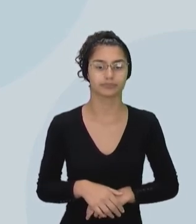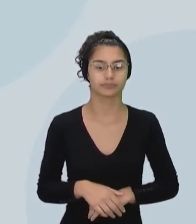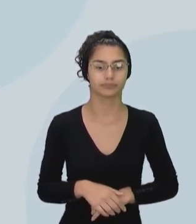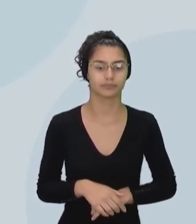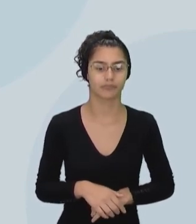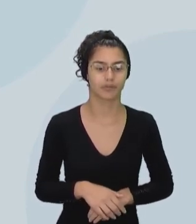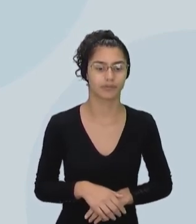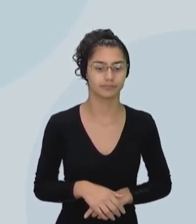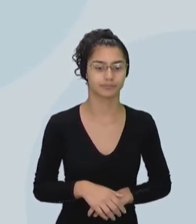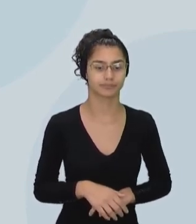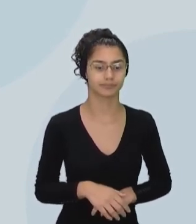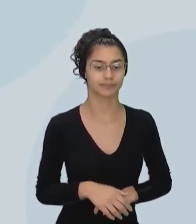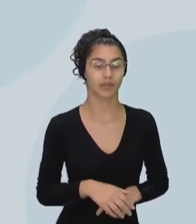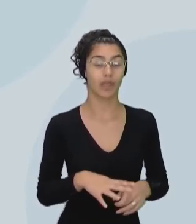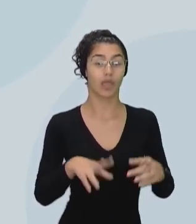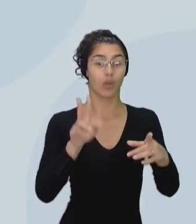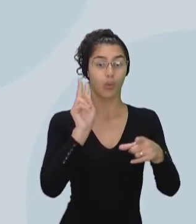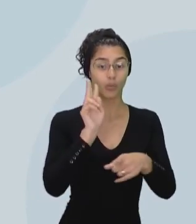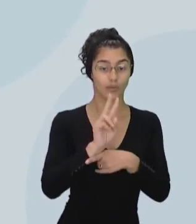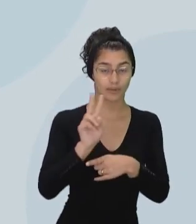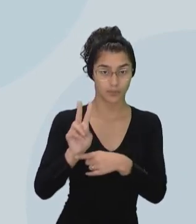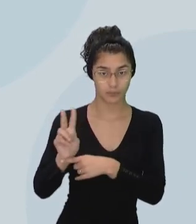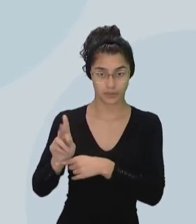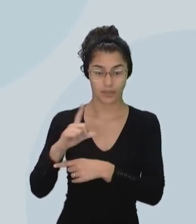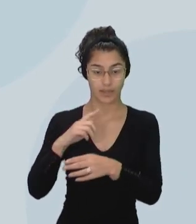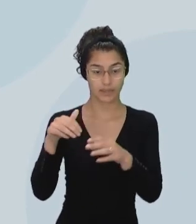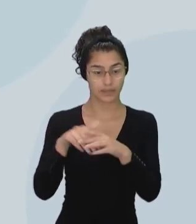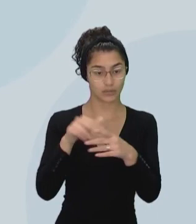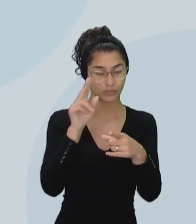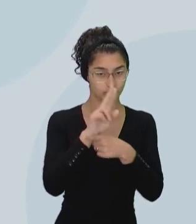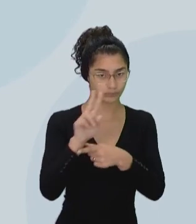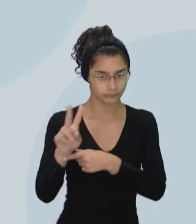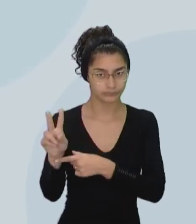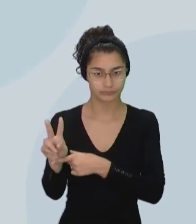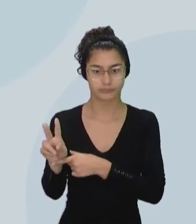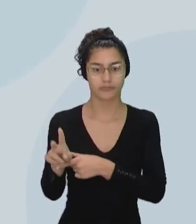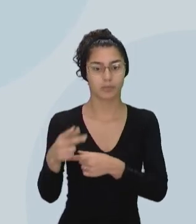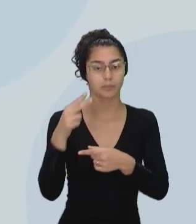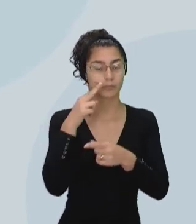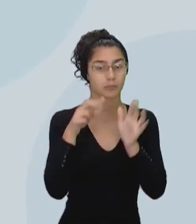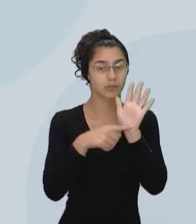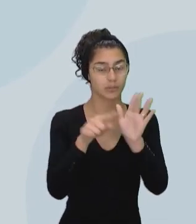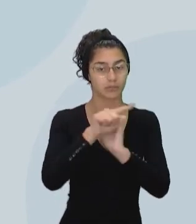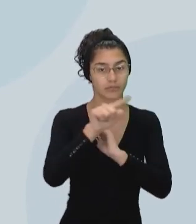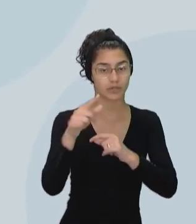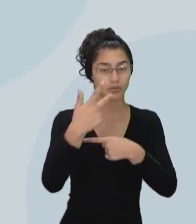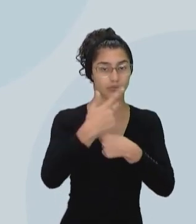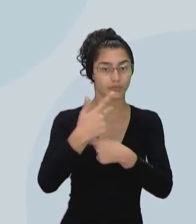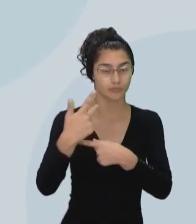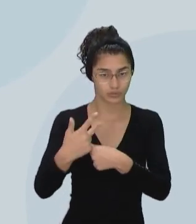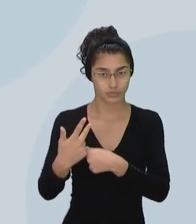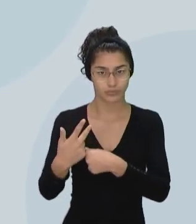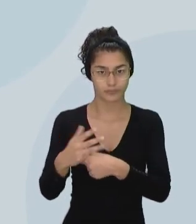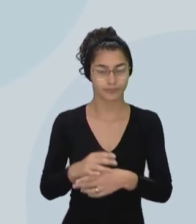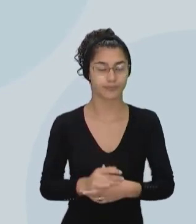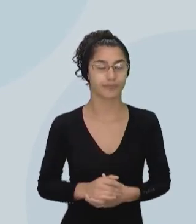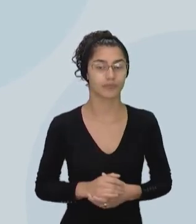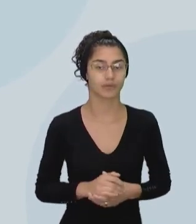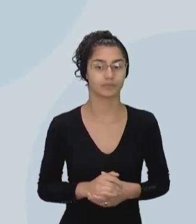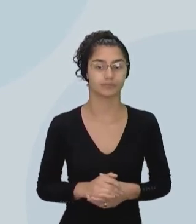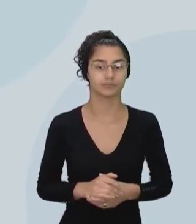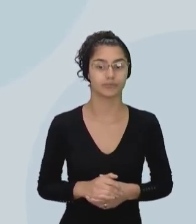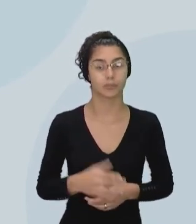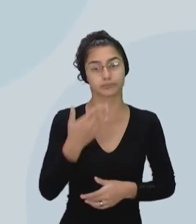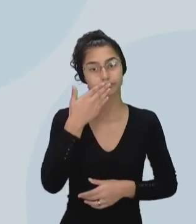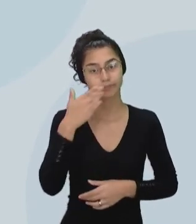gente entra com o tratamento. Dentro dessa questão do tratamento, vou apresentar para vocês um vídeo que